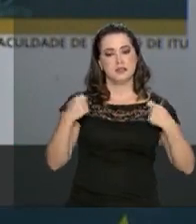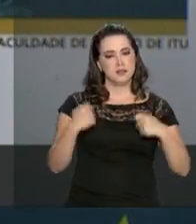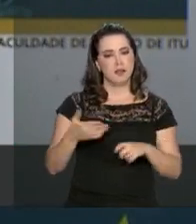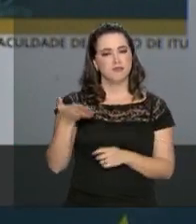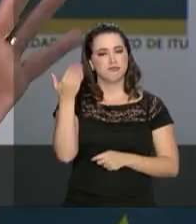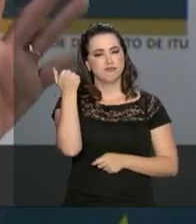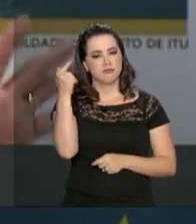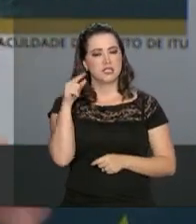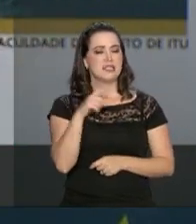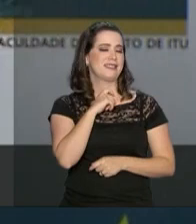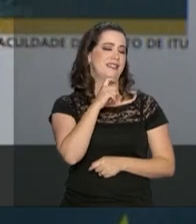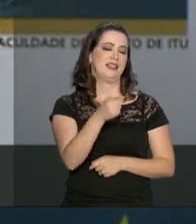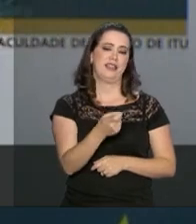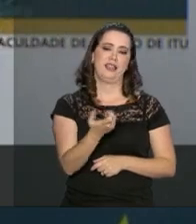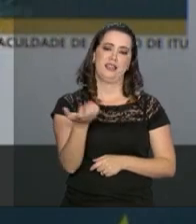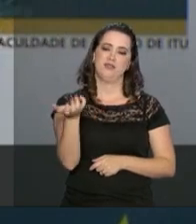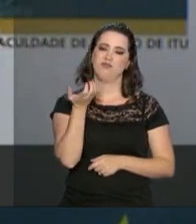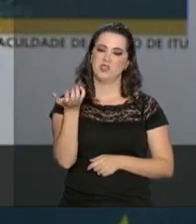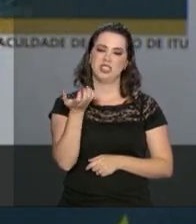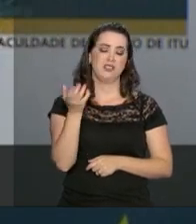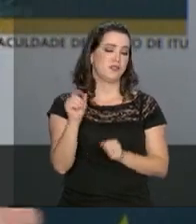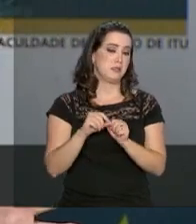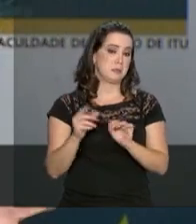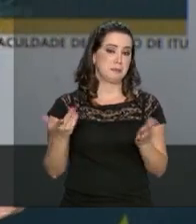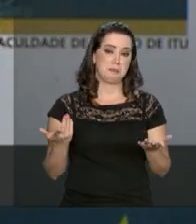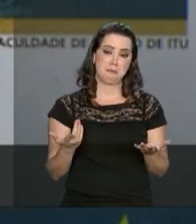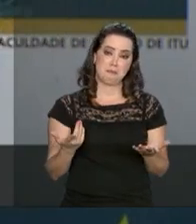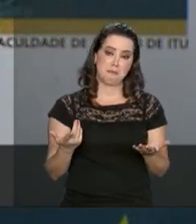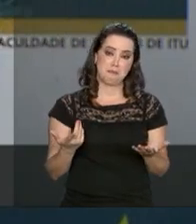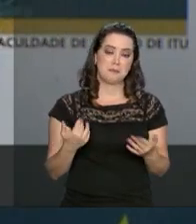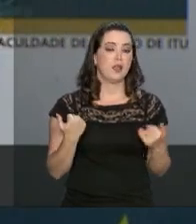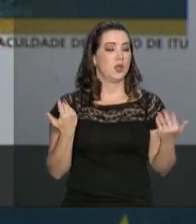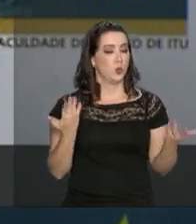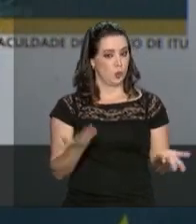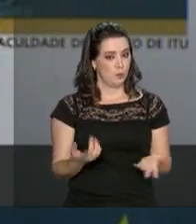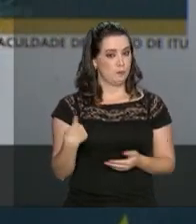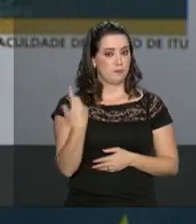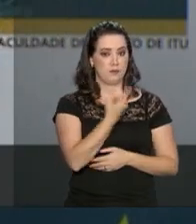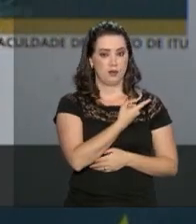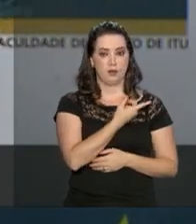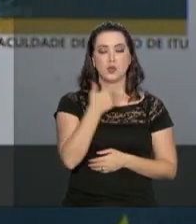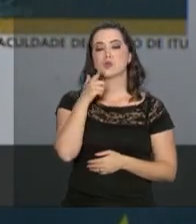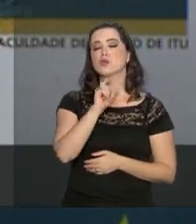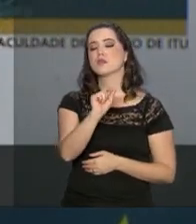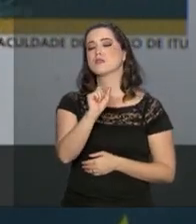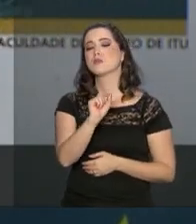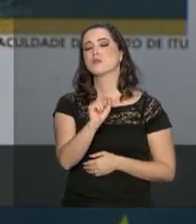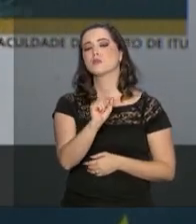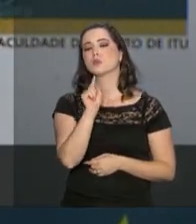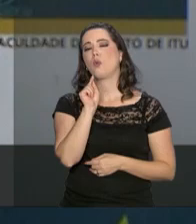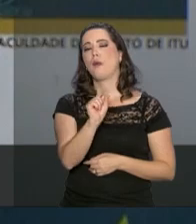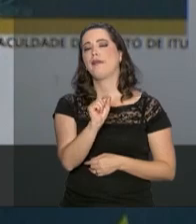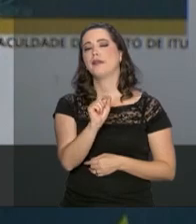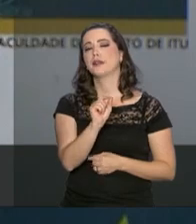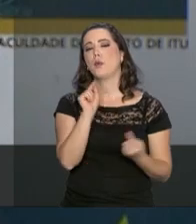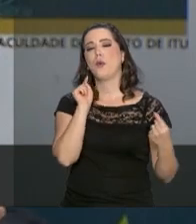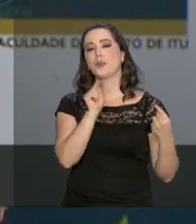tempo e que ninguém teve a ousadia de fazer. E, com isto, nós conseguimos. Qual é o objetivo? O objetivo